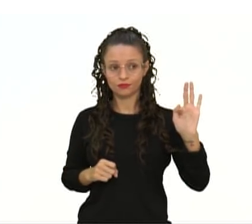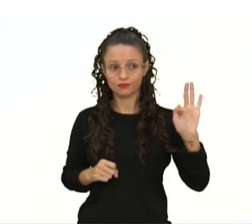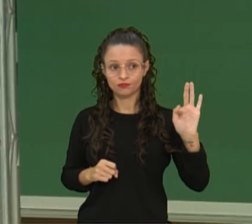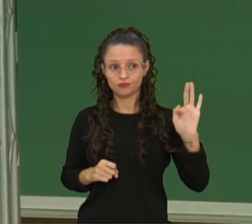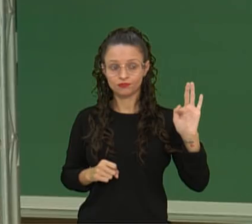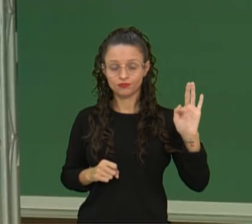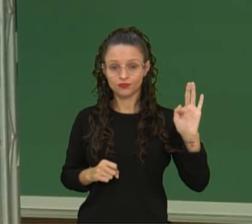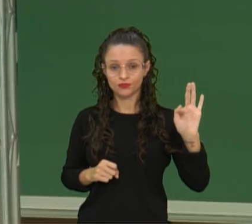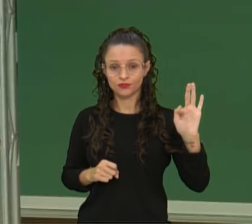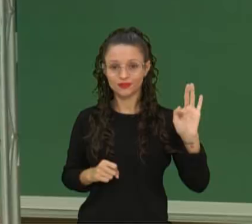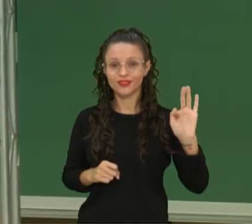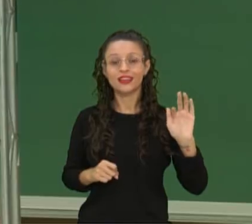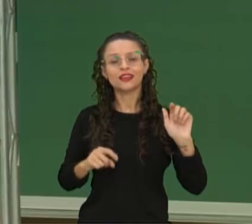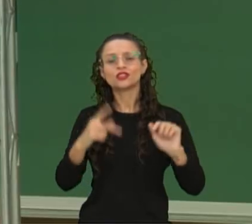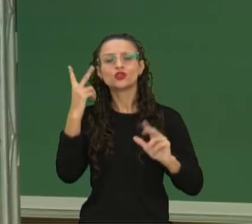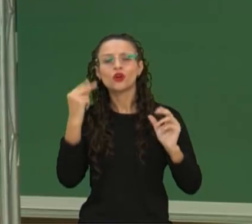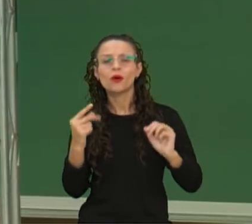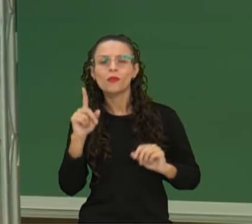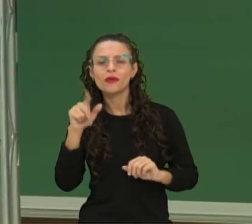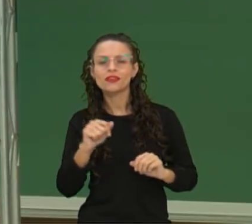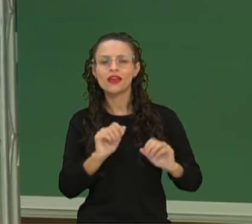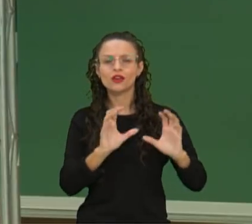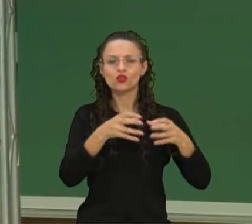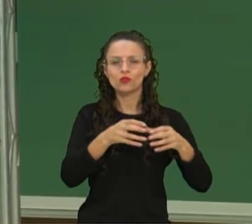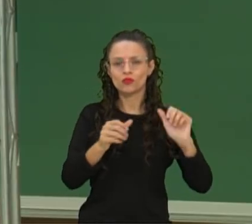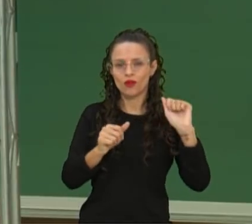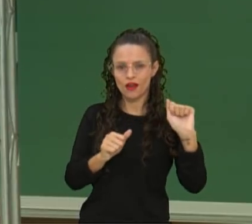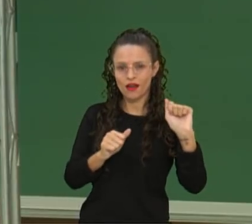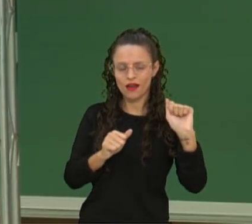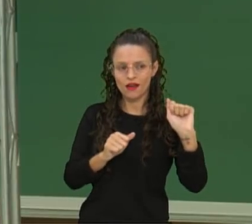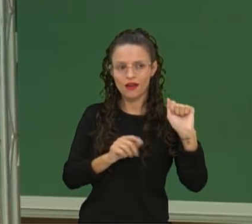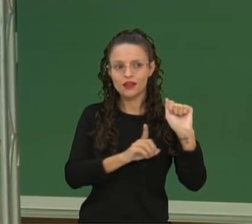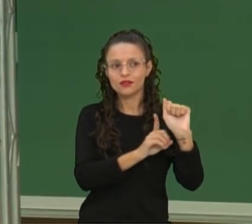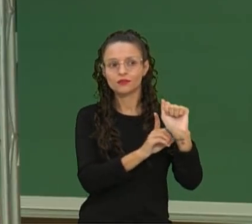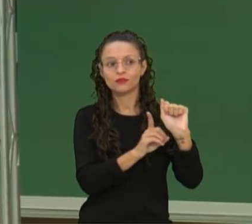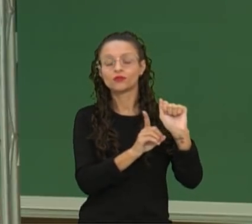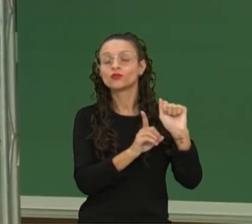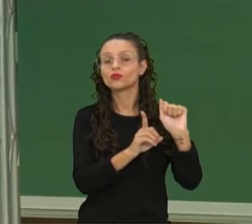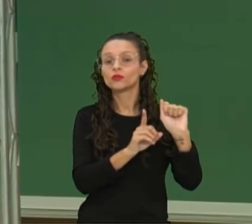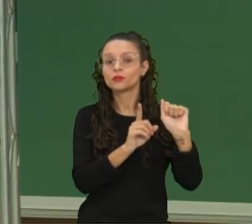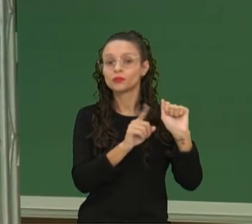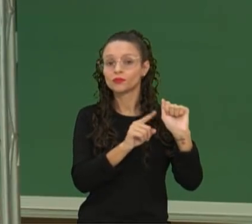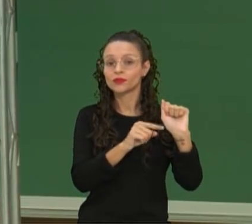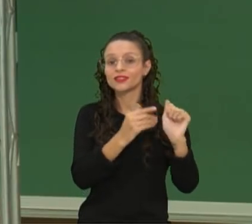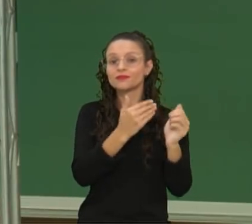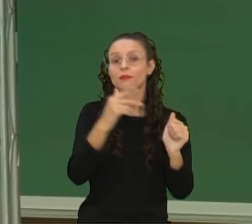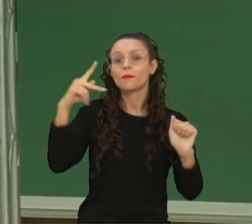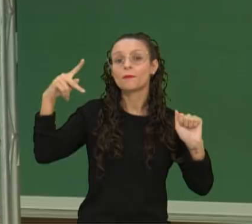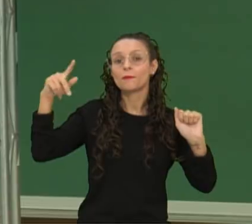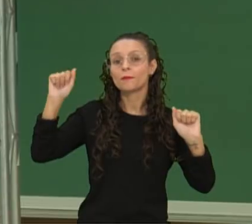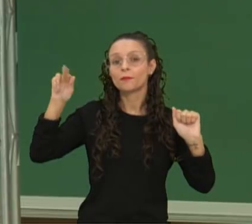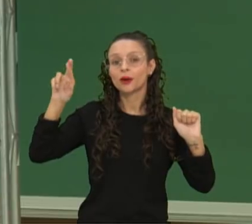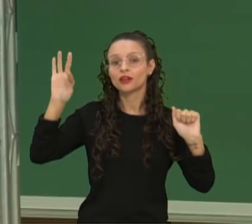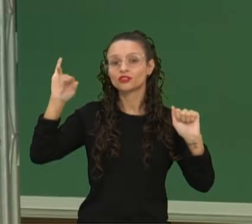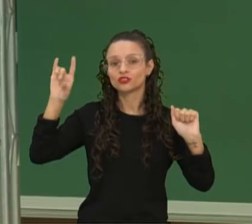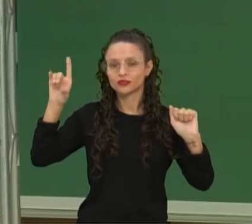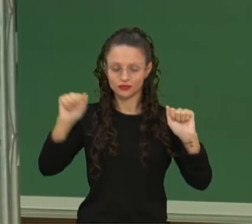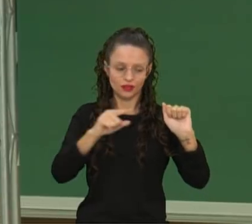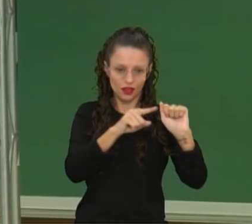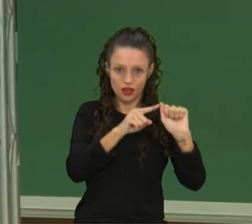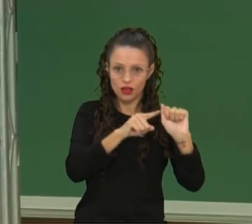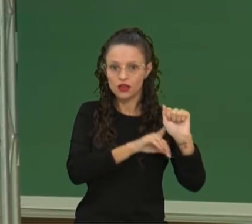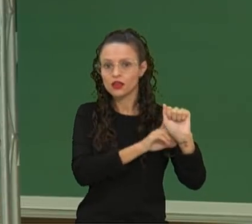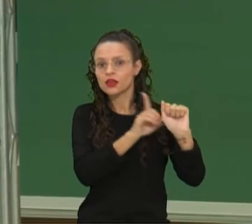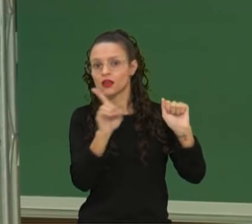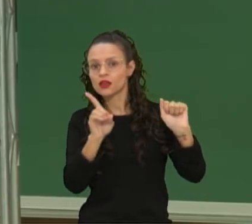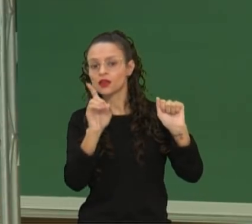meu conjunto de chegada normalmente é o conjunto que eu chamo de A, e o meu conjunto, ou melhor, o conjunto de partida, né? O conjunto de partida é o A e